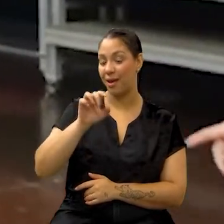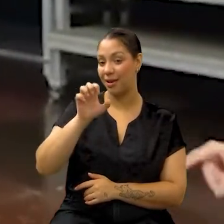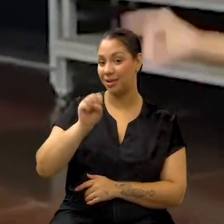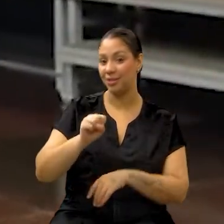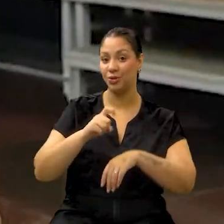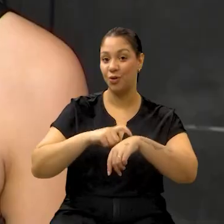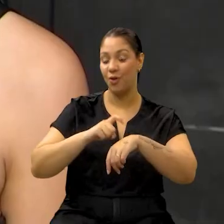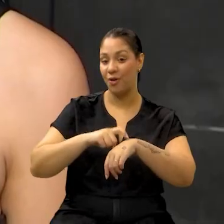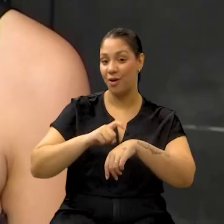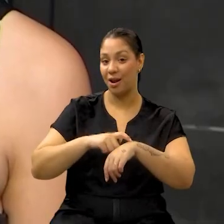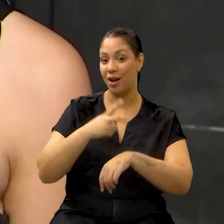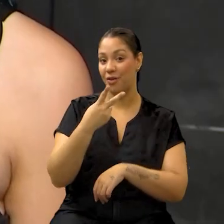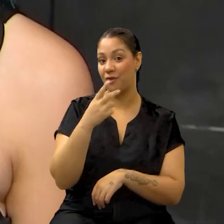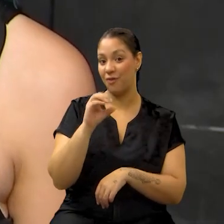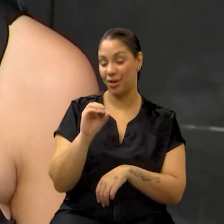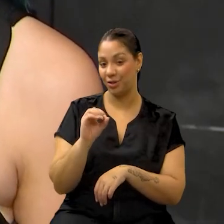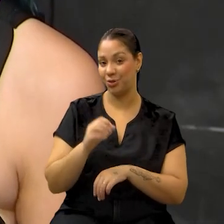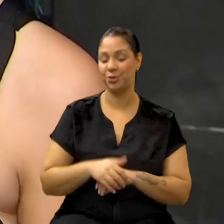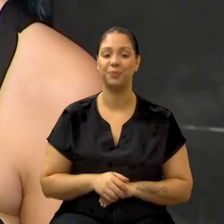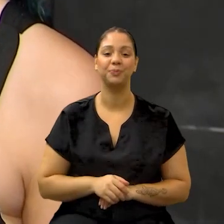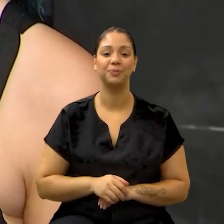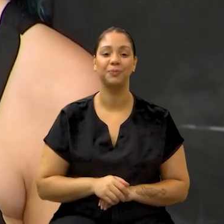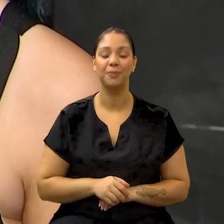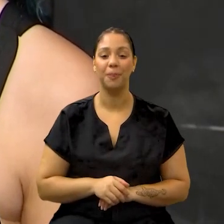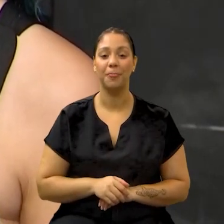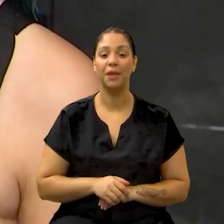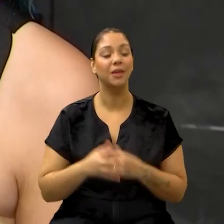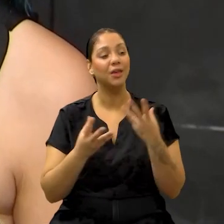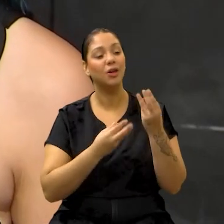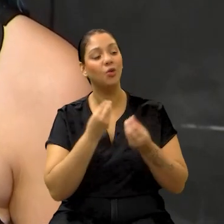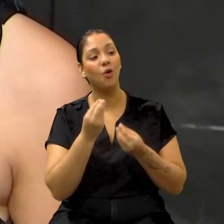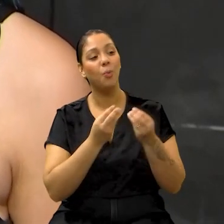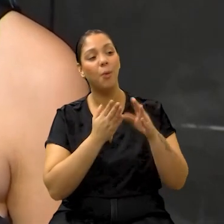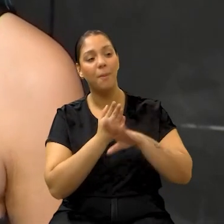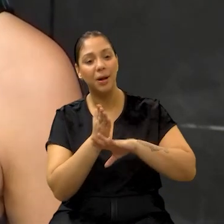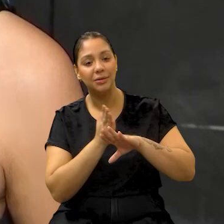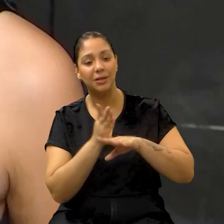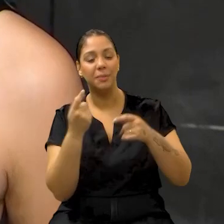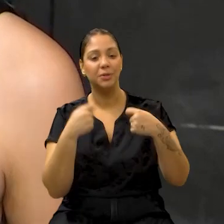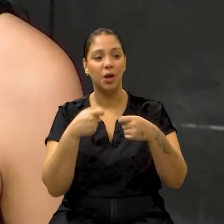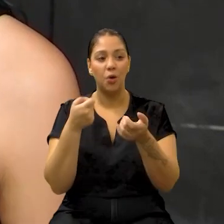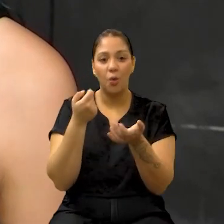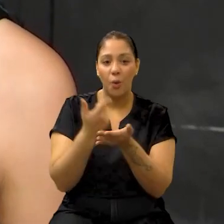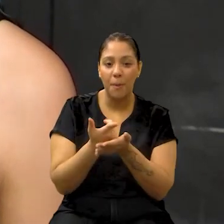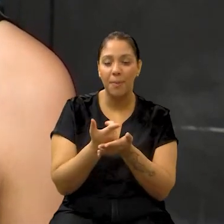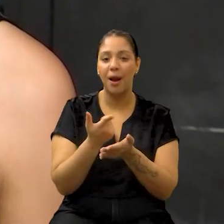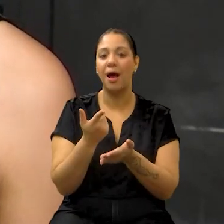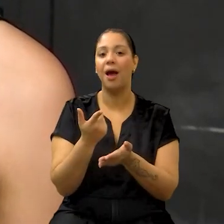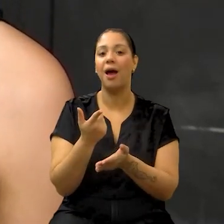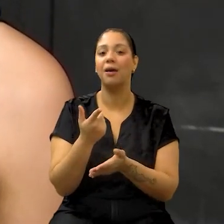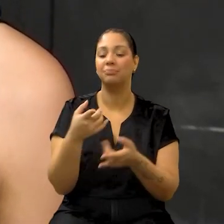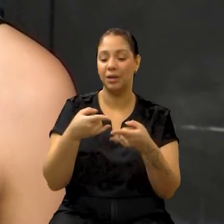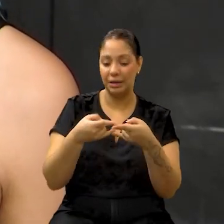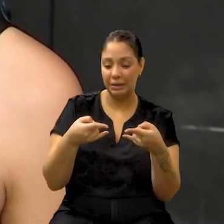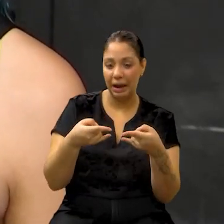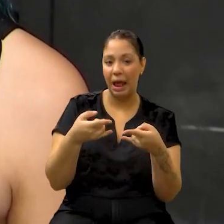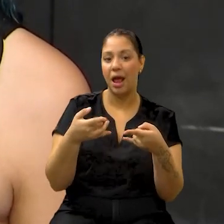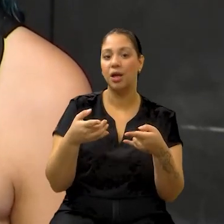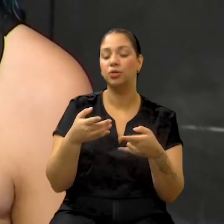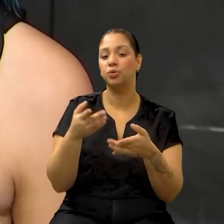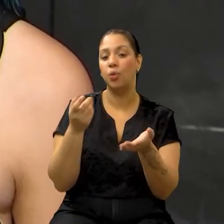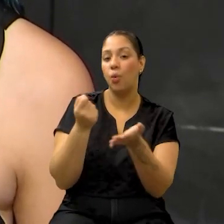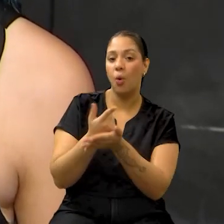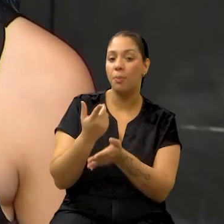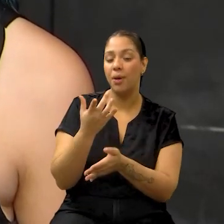às 20 horas. E como faz para participar? Compra o ingresso, tem fila de